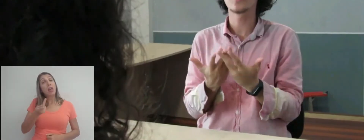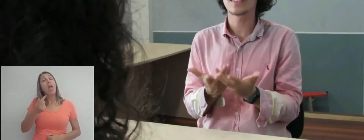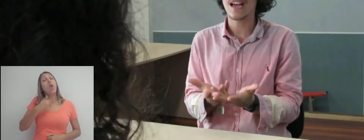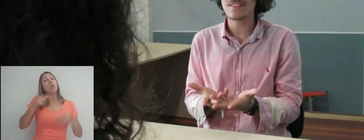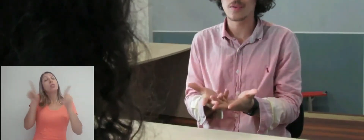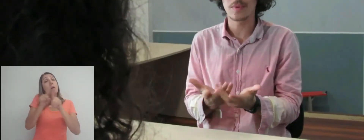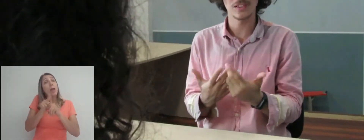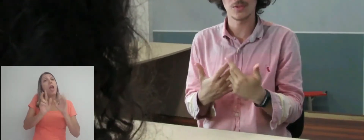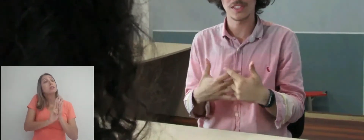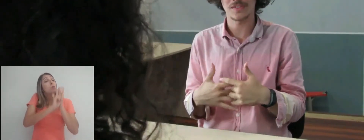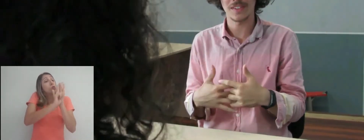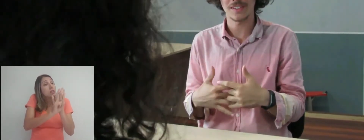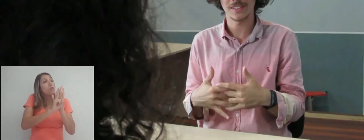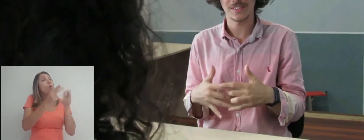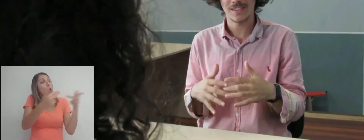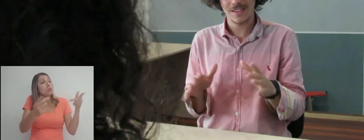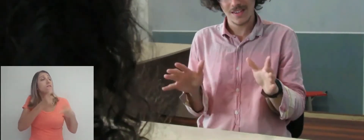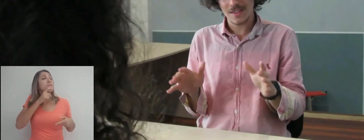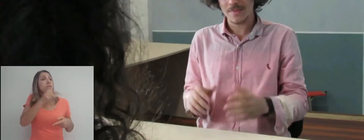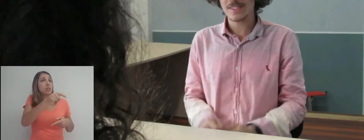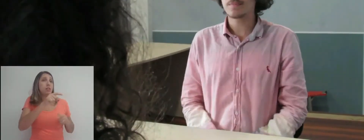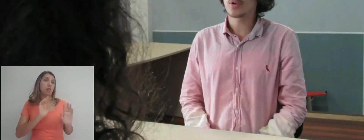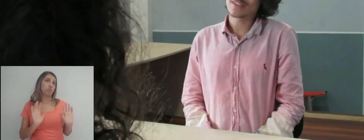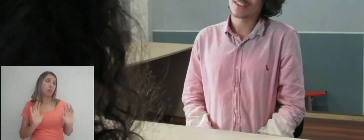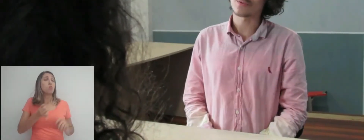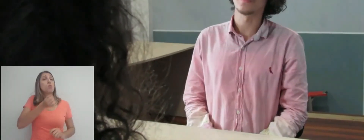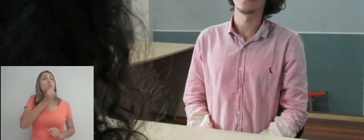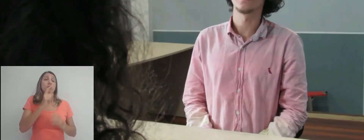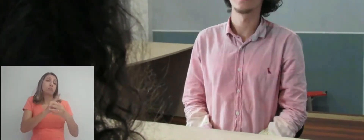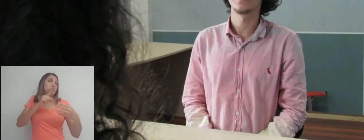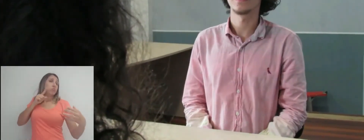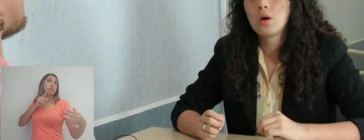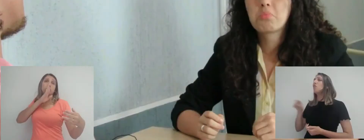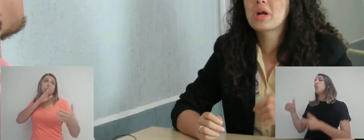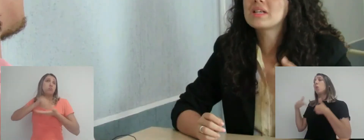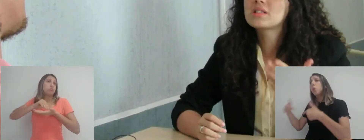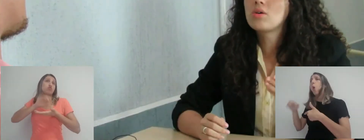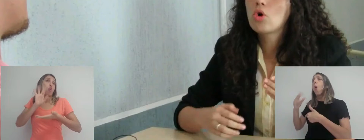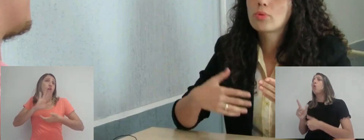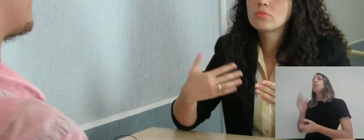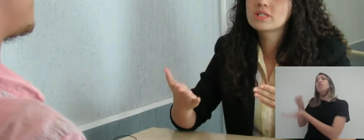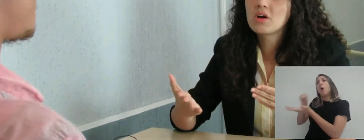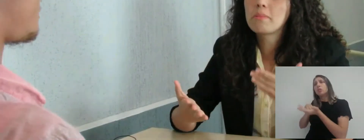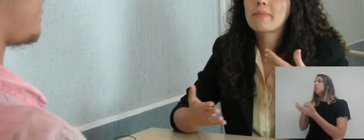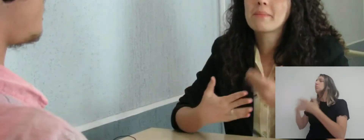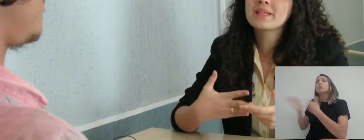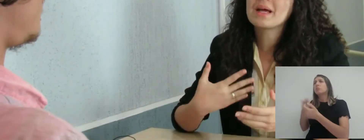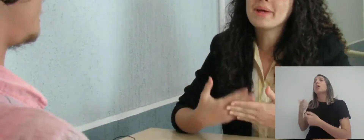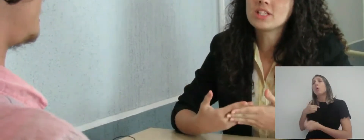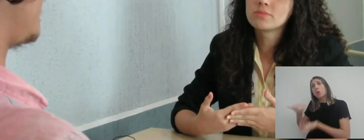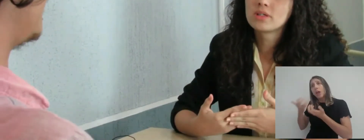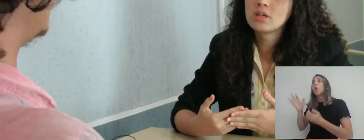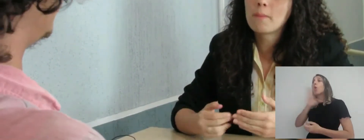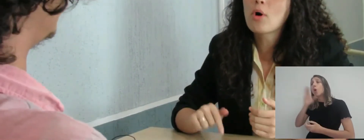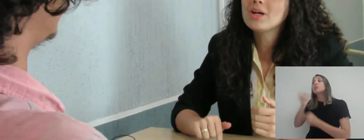sou responsável pelas coisas frias. Mas é por omissão. Por ação ou por omissão, pra